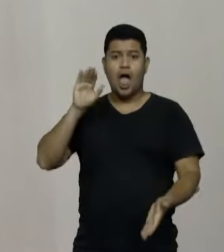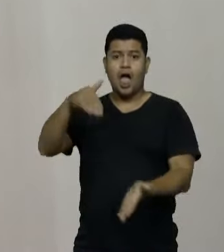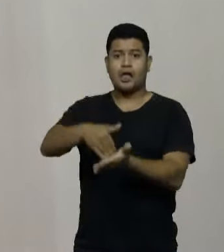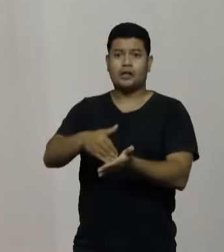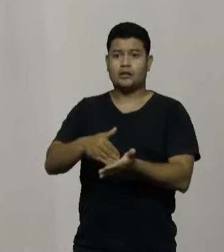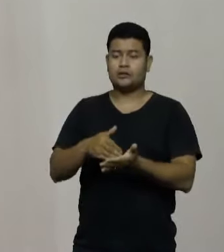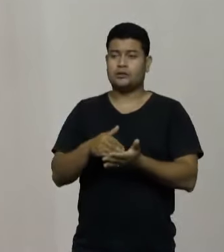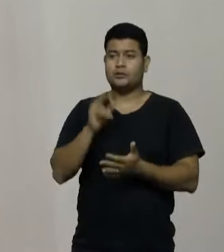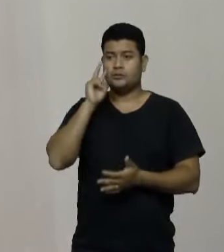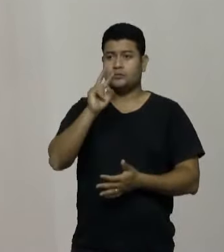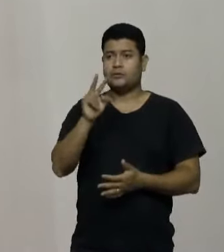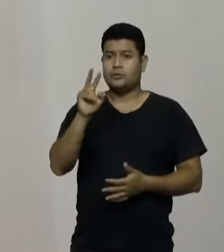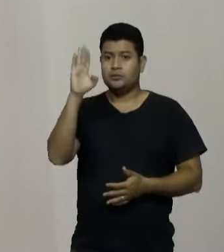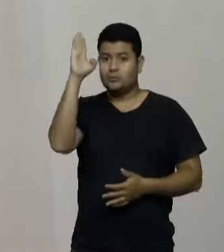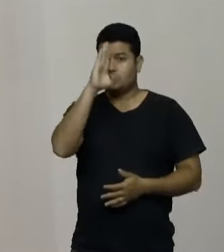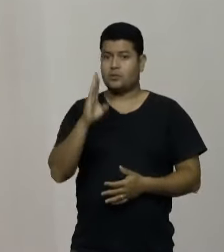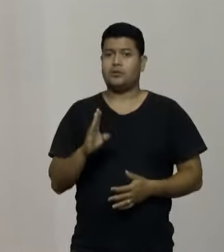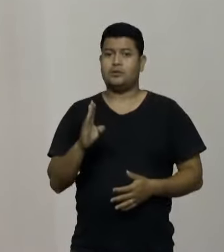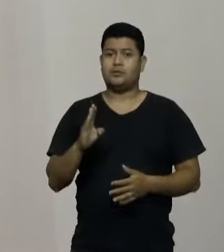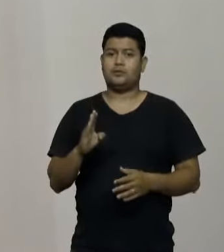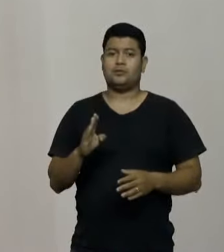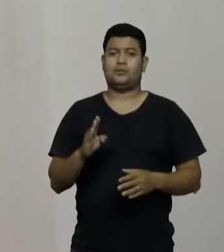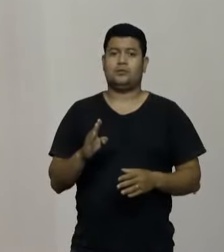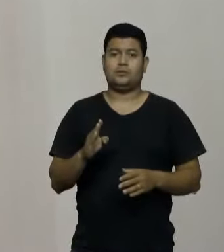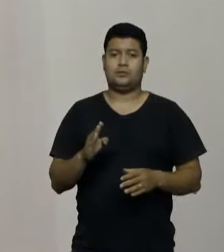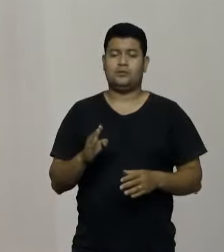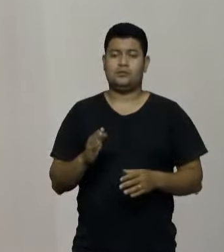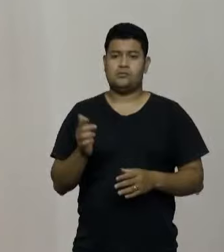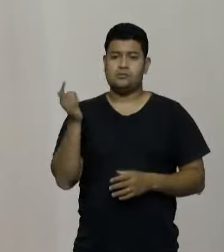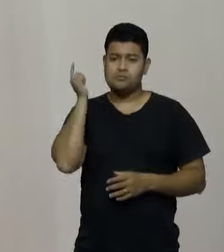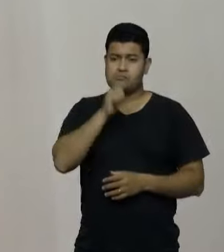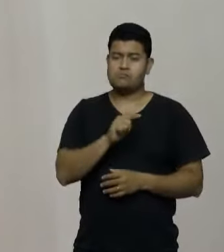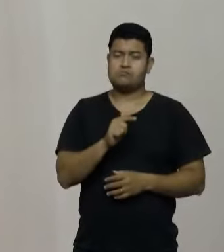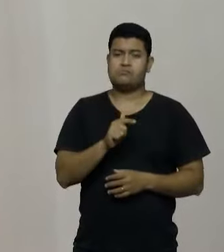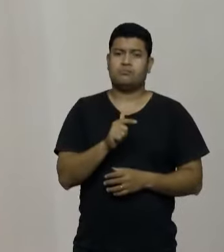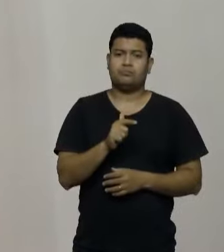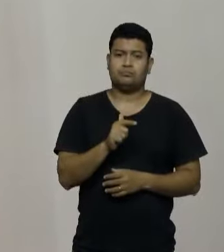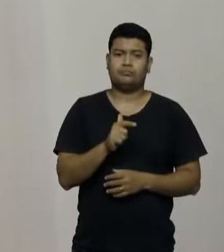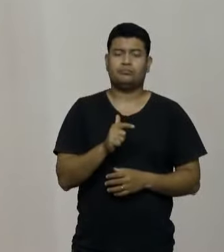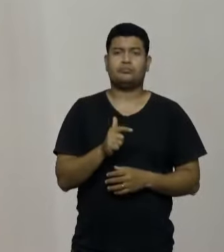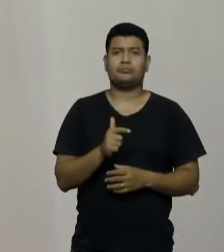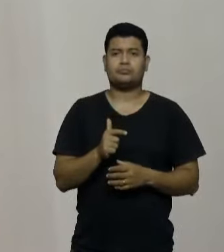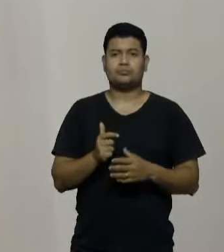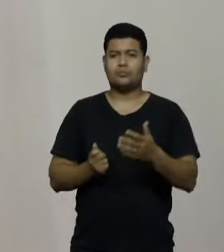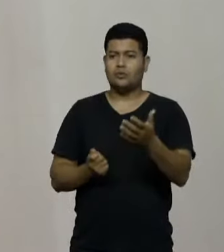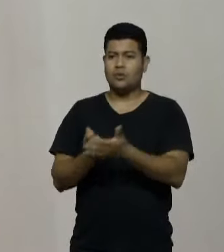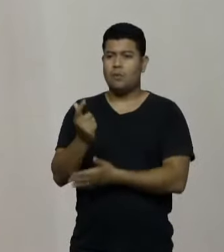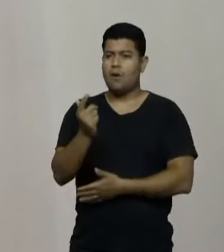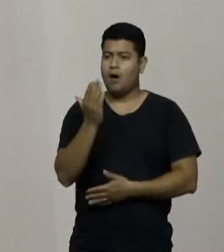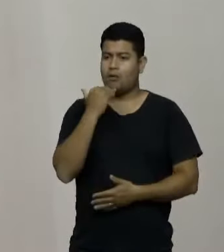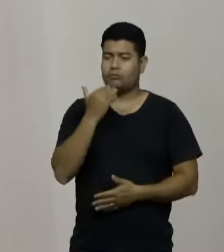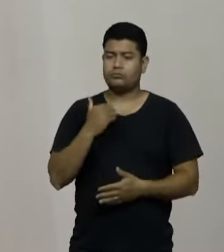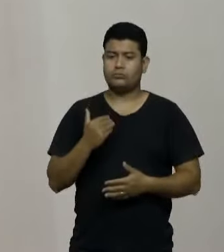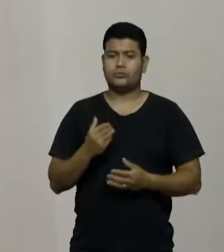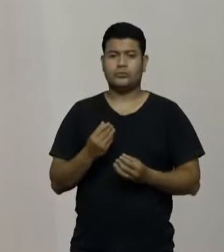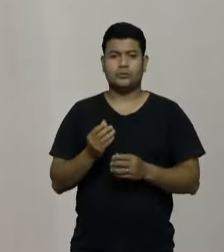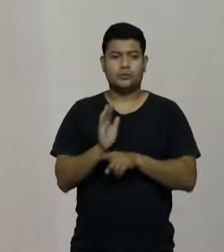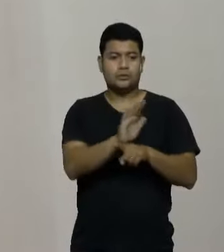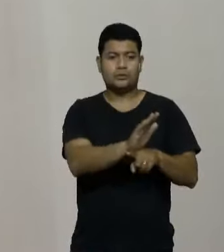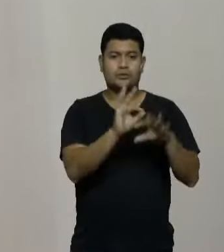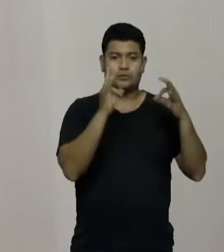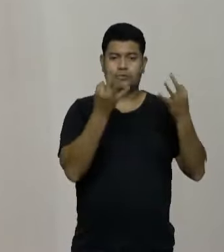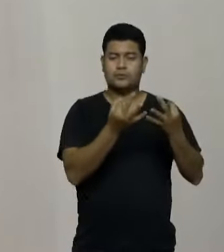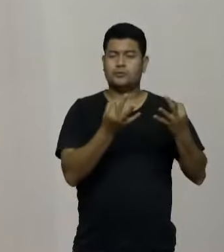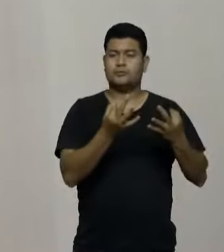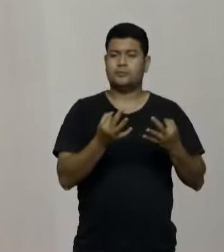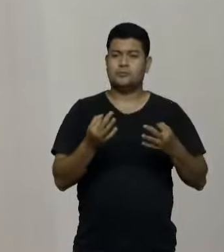Brasil, o nosso brasileiro poder botar um prato de comida na mesa e poder se alimentar e alimentar a sua família. Muito obrigado,